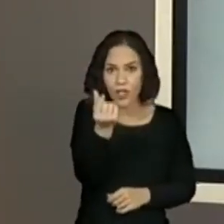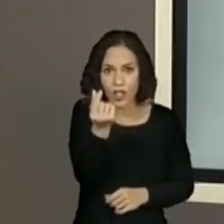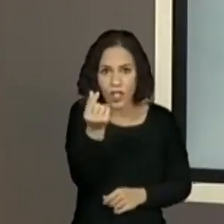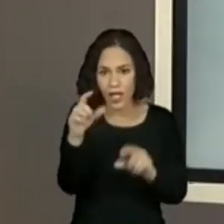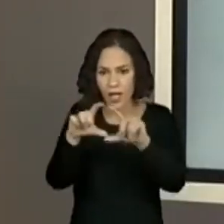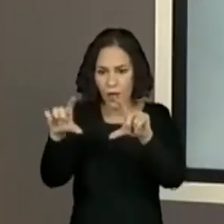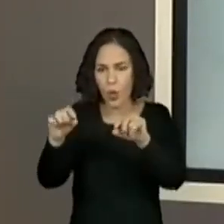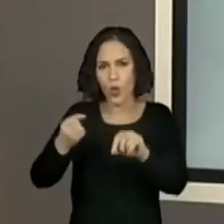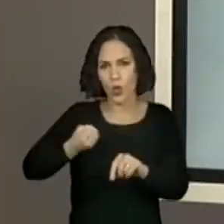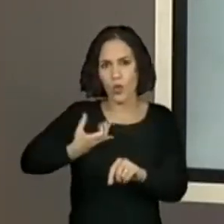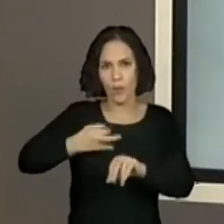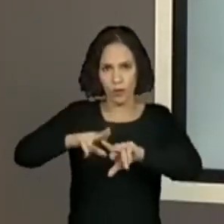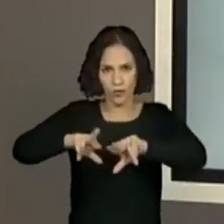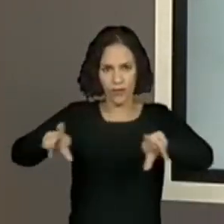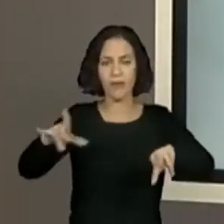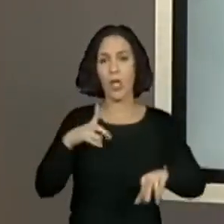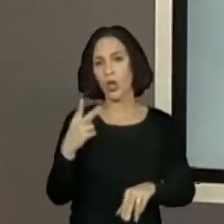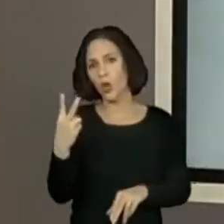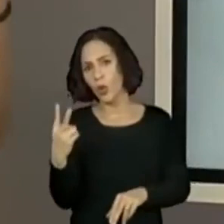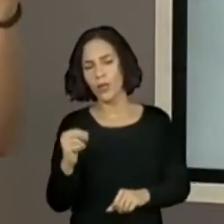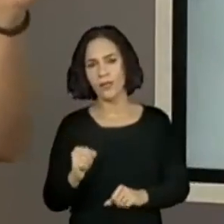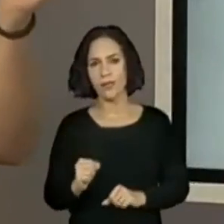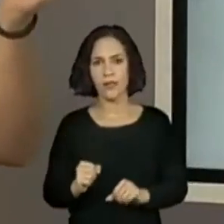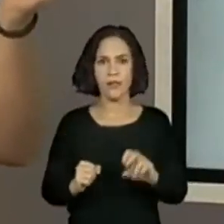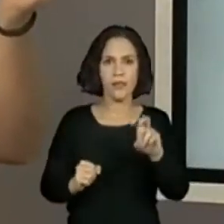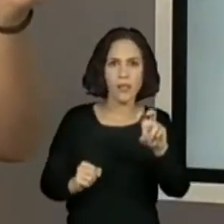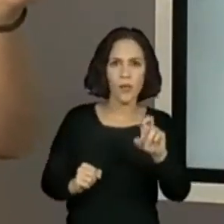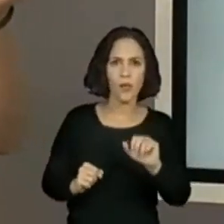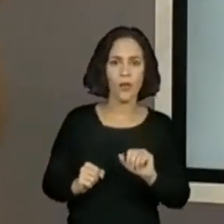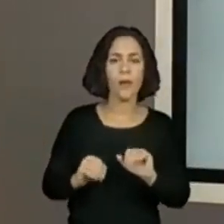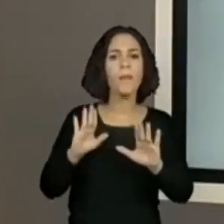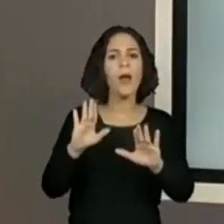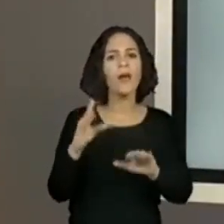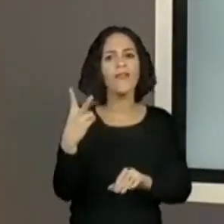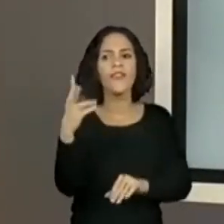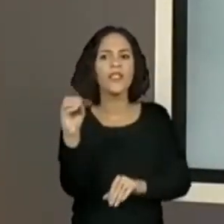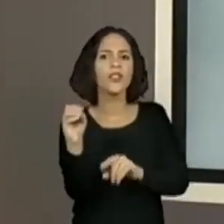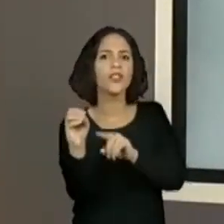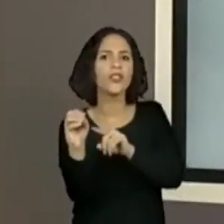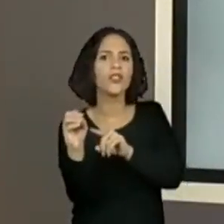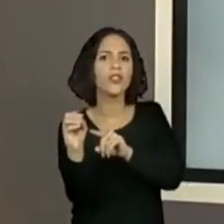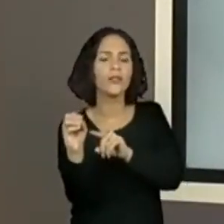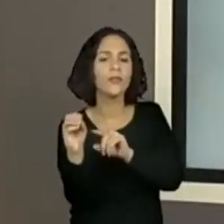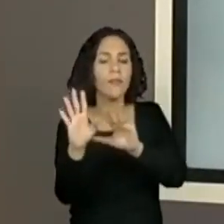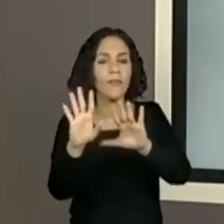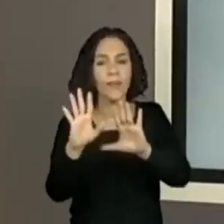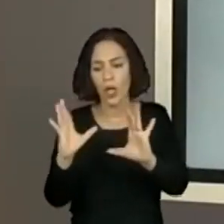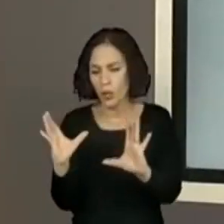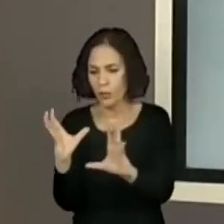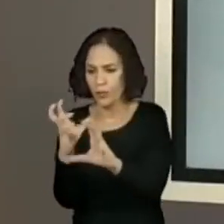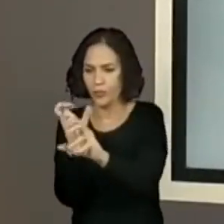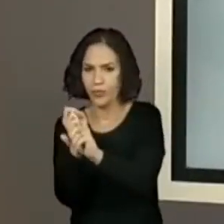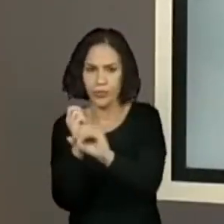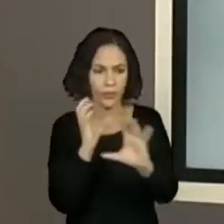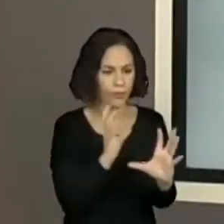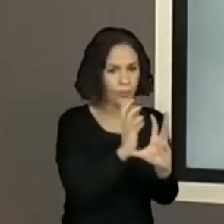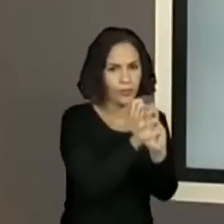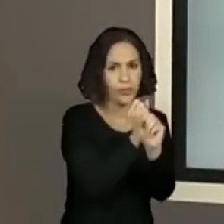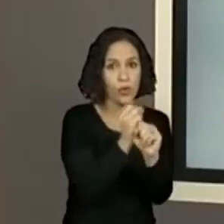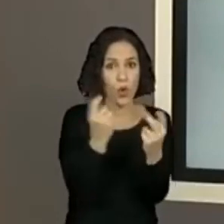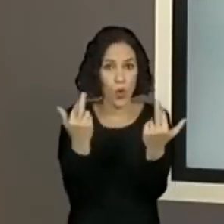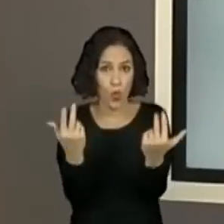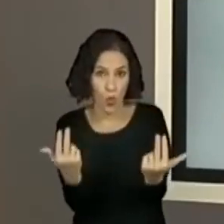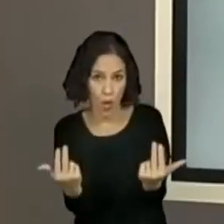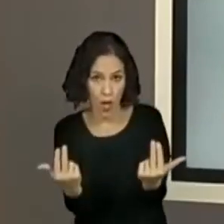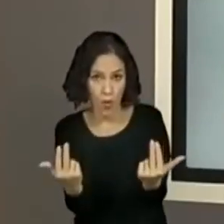tenho nota de 2, eu tenho nota de 5, mas espera lá, tem gente que tem nota de 20. Tudo isso vai fazer diferença para a